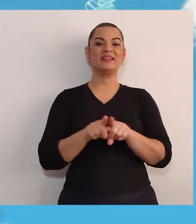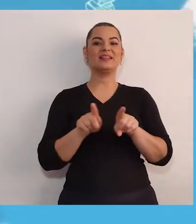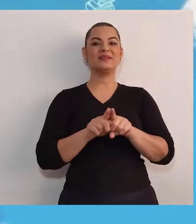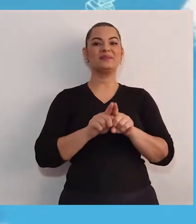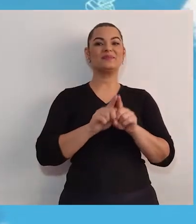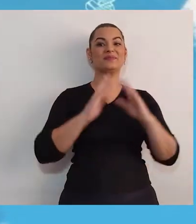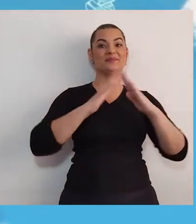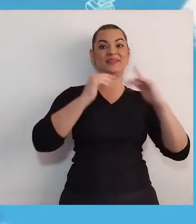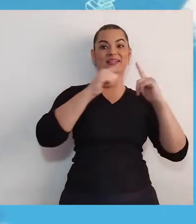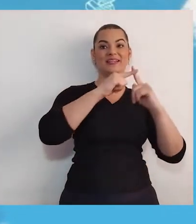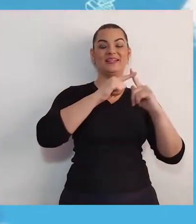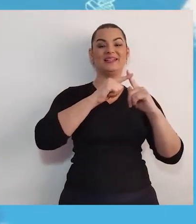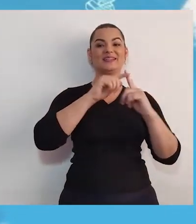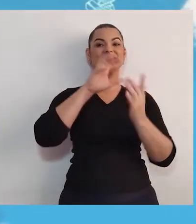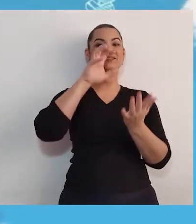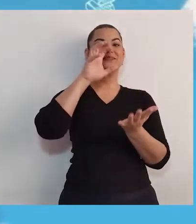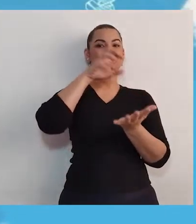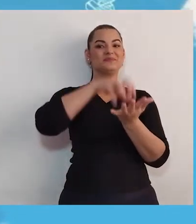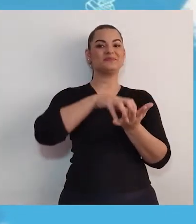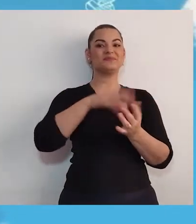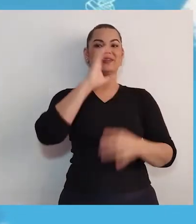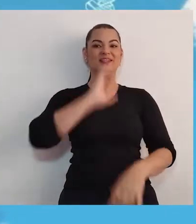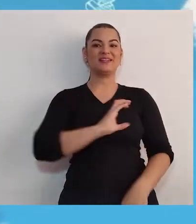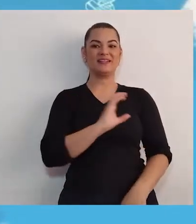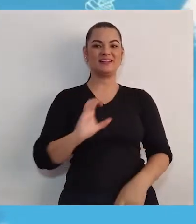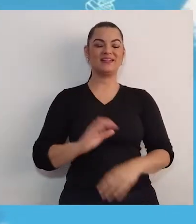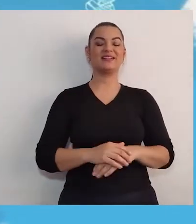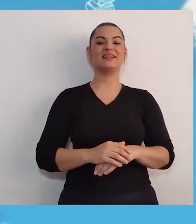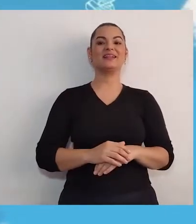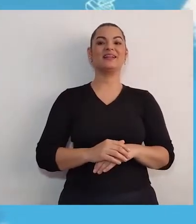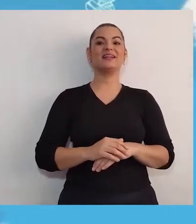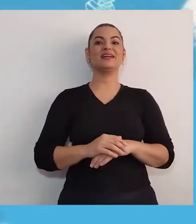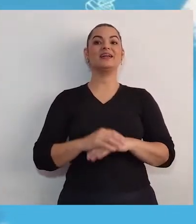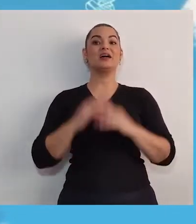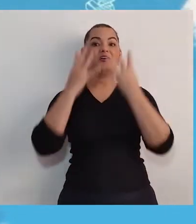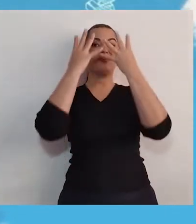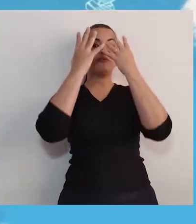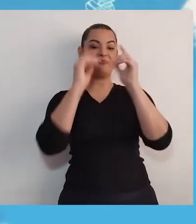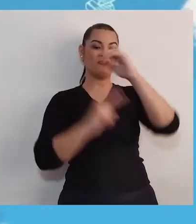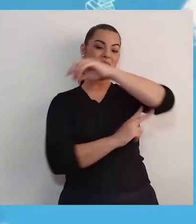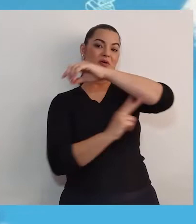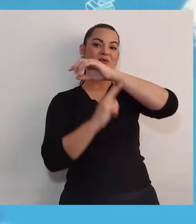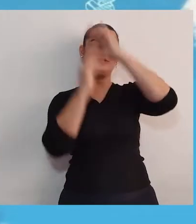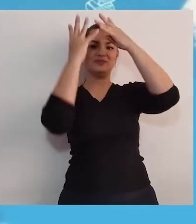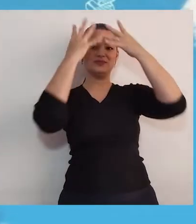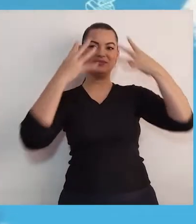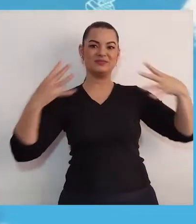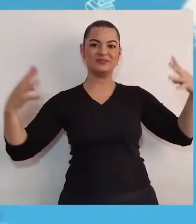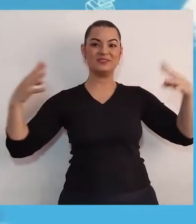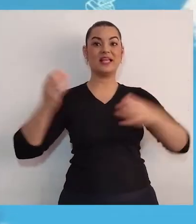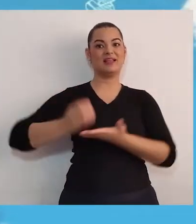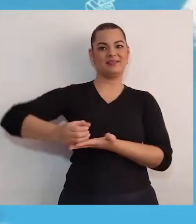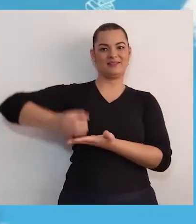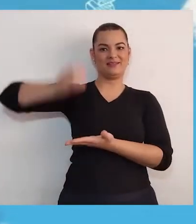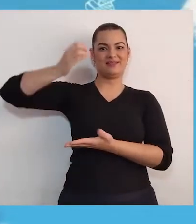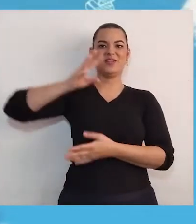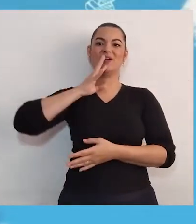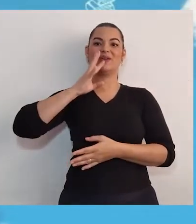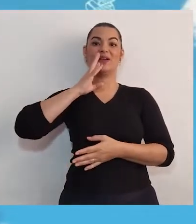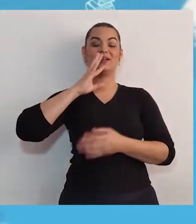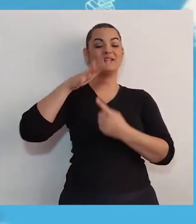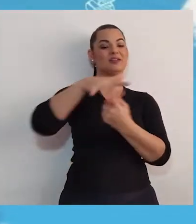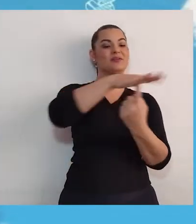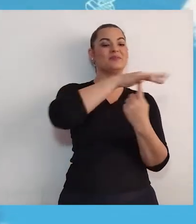Senhora, Central Municipal de Educação Adamastor, Ponte Estaiada de Guarulhos e Praça Getúlio Vargas.